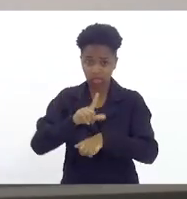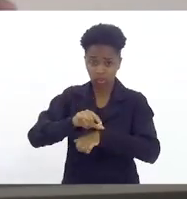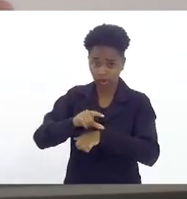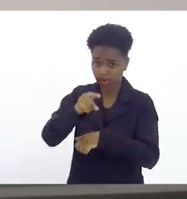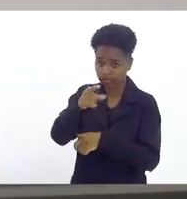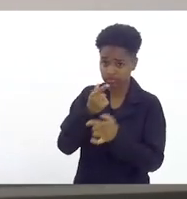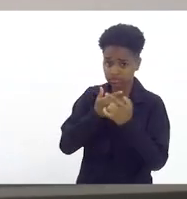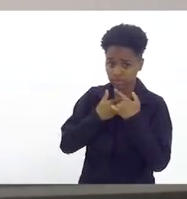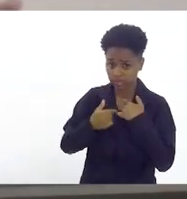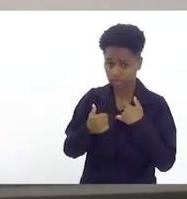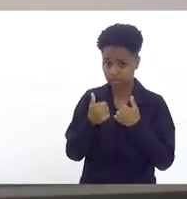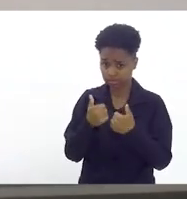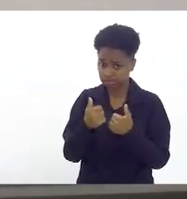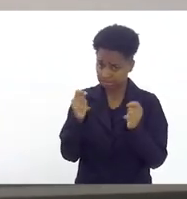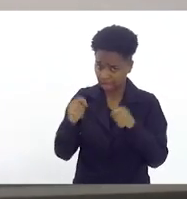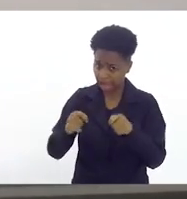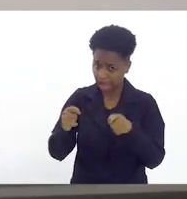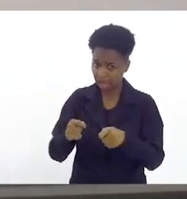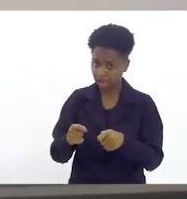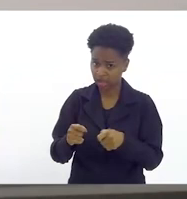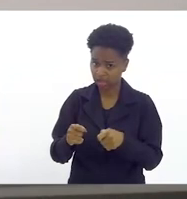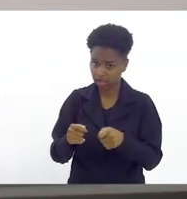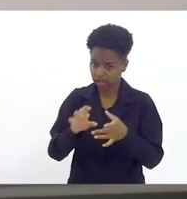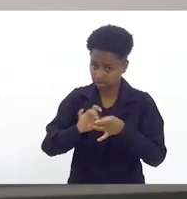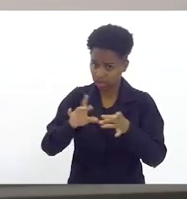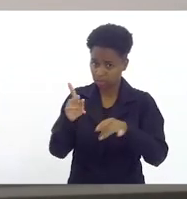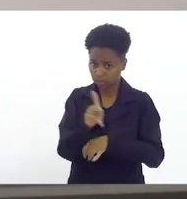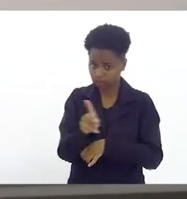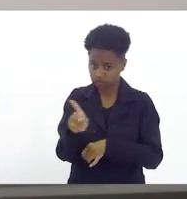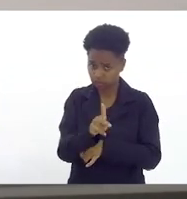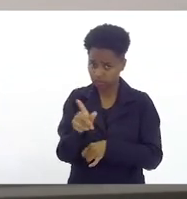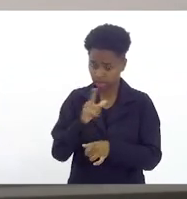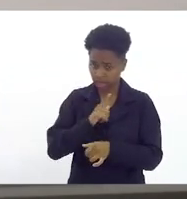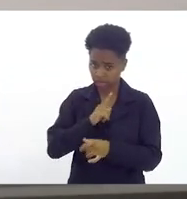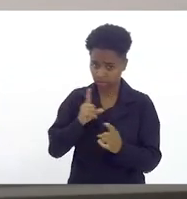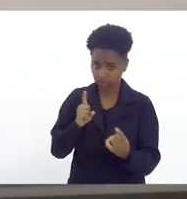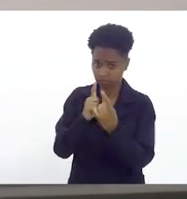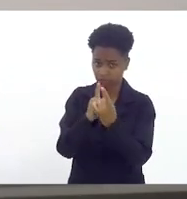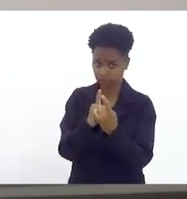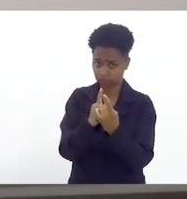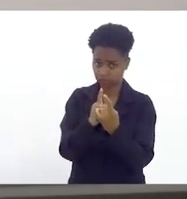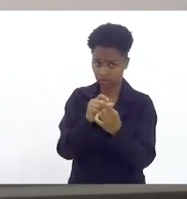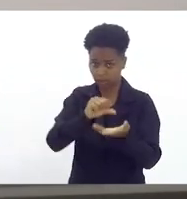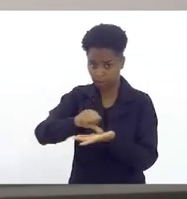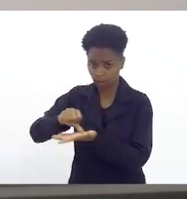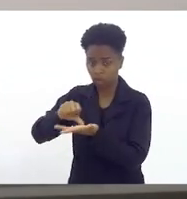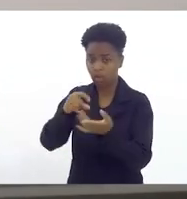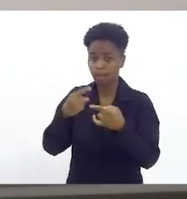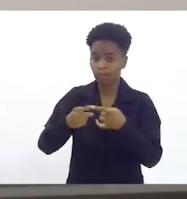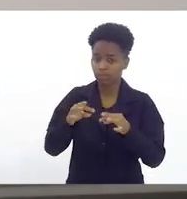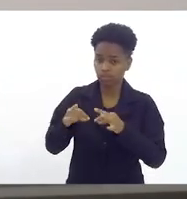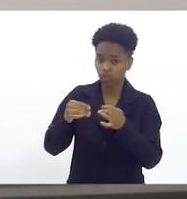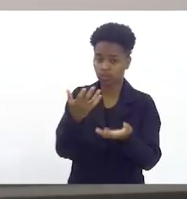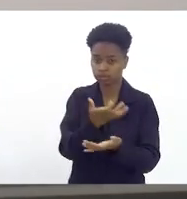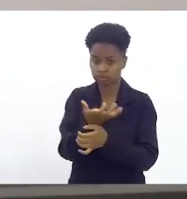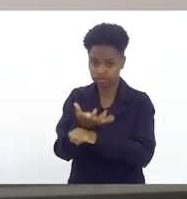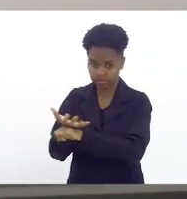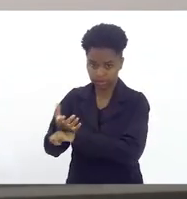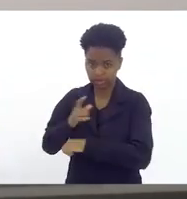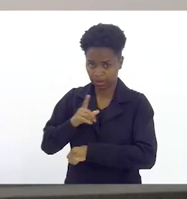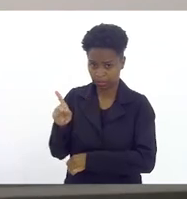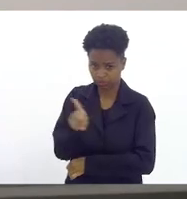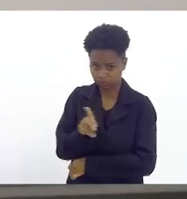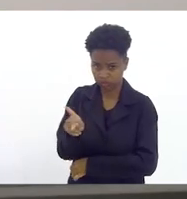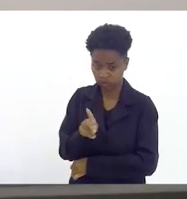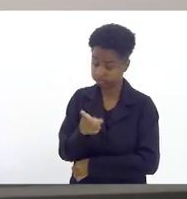é tem disponibilidade por um professor no Polo todas as disciplinas ofertadas tem um professor no Polo